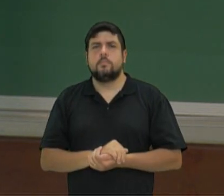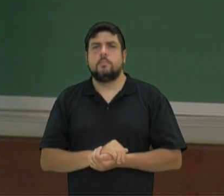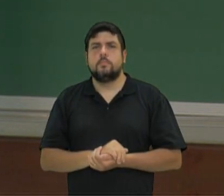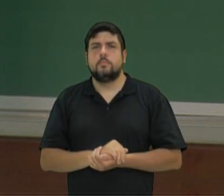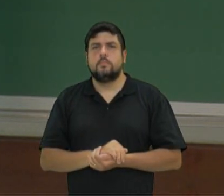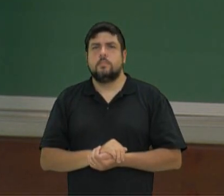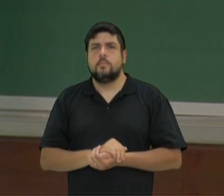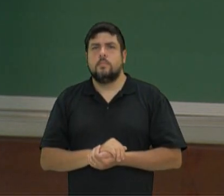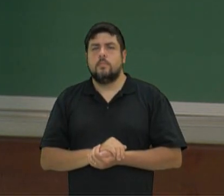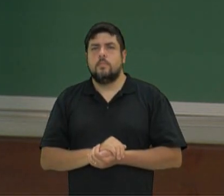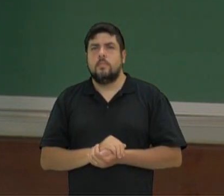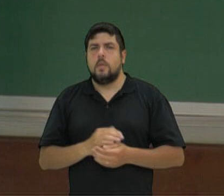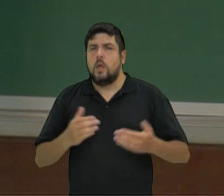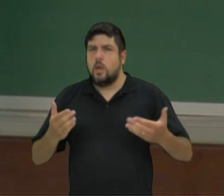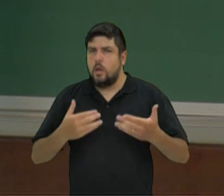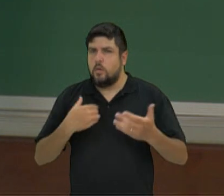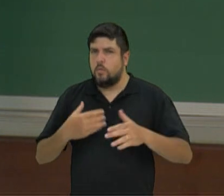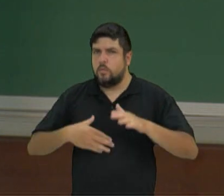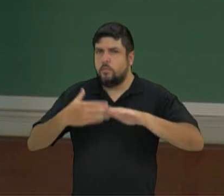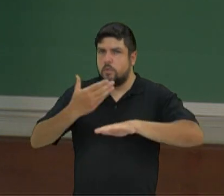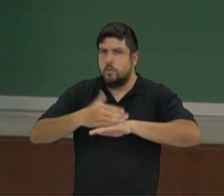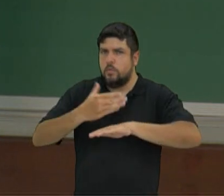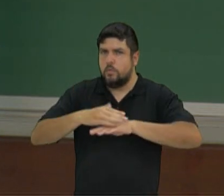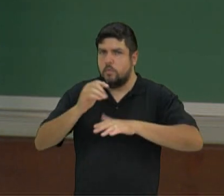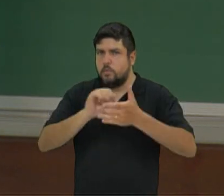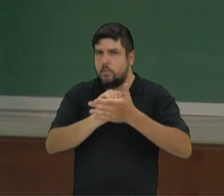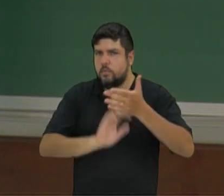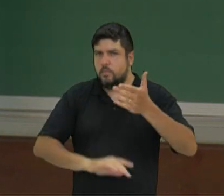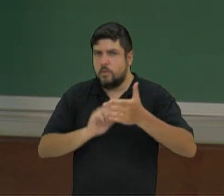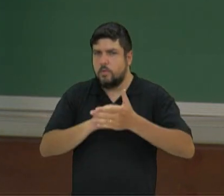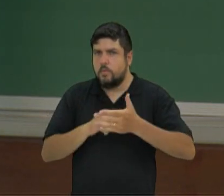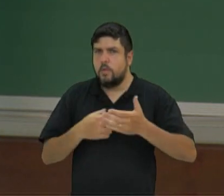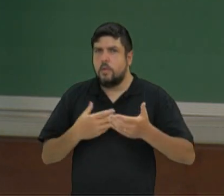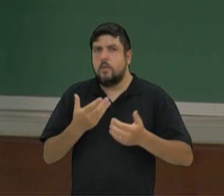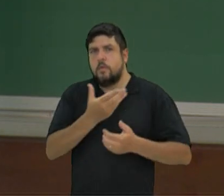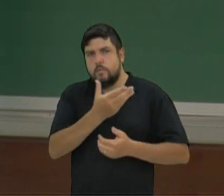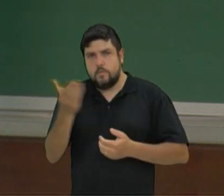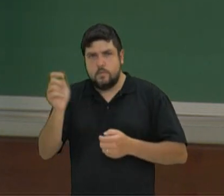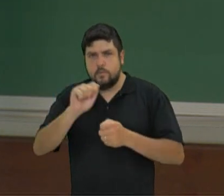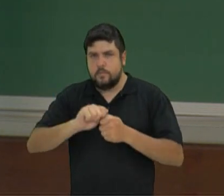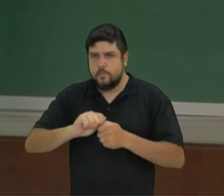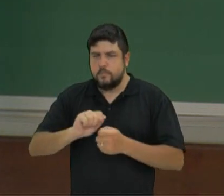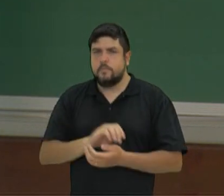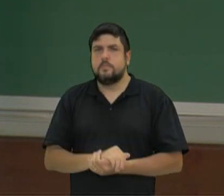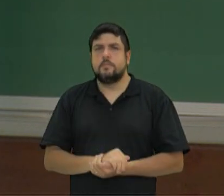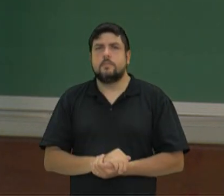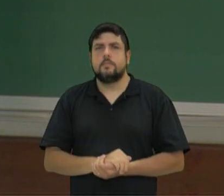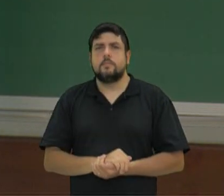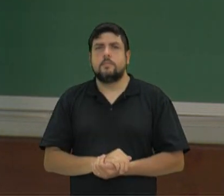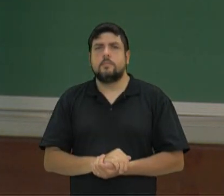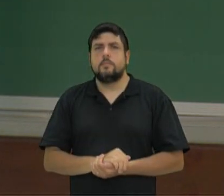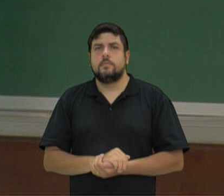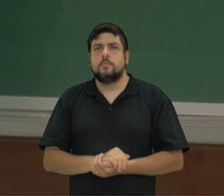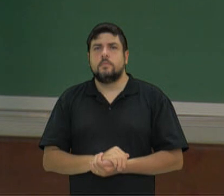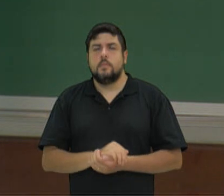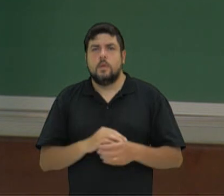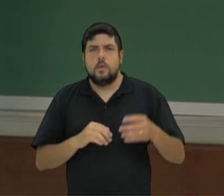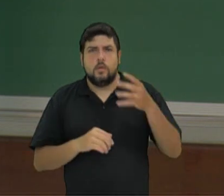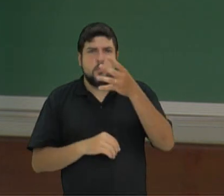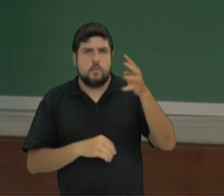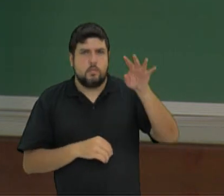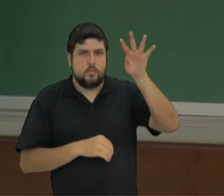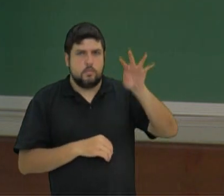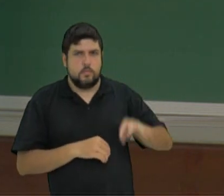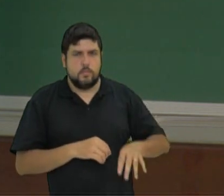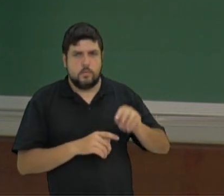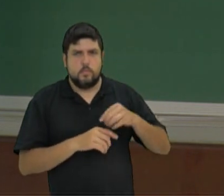vamos para um exercício bem prático. Quem vai fazer, lógico, é você. A tabela, exercício número